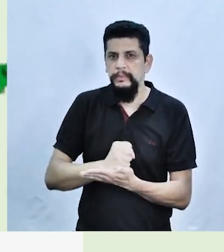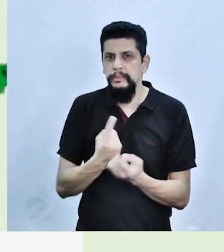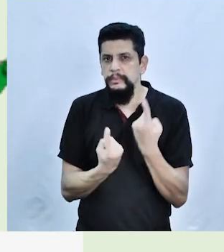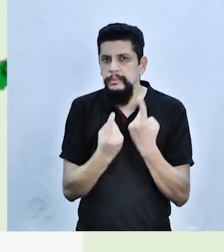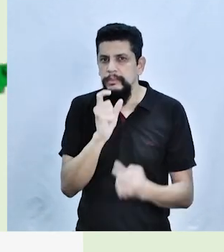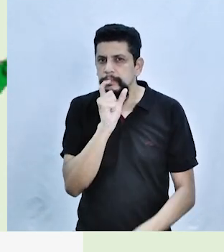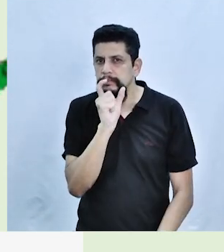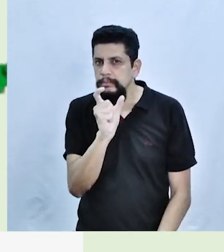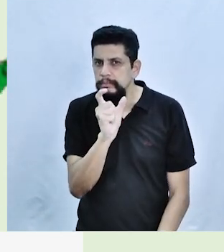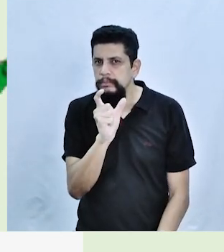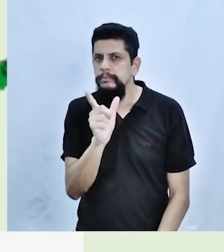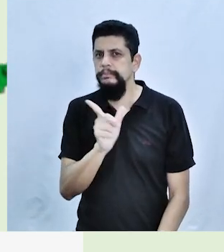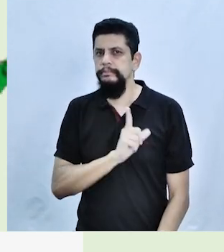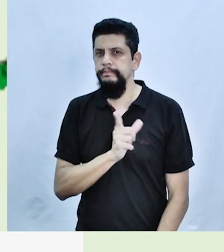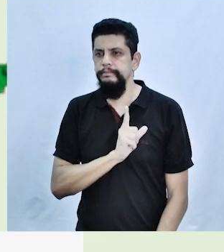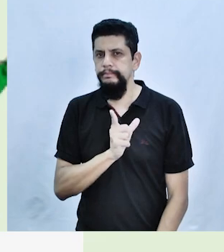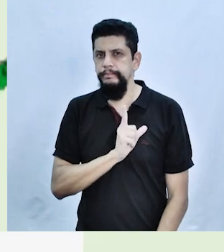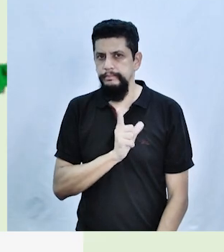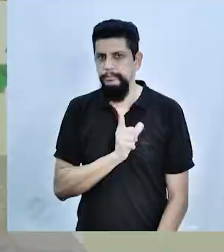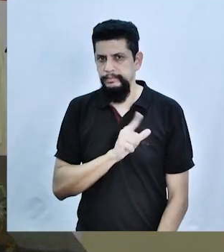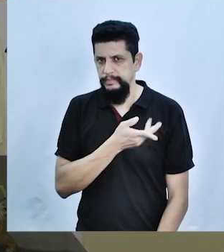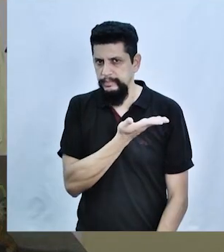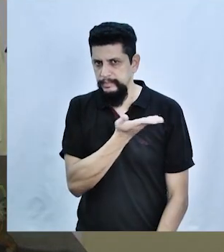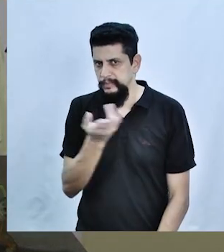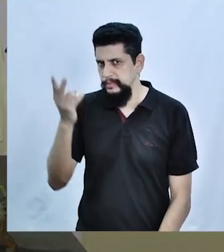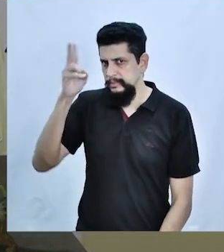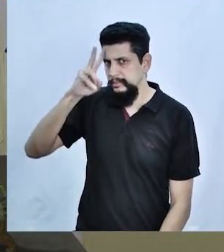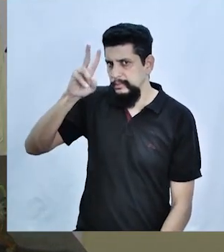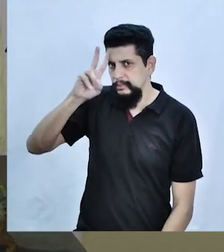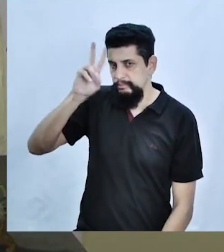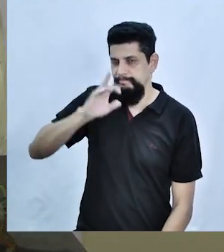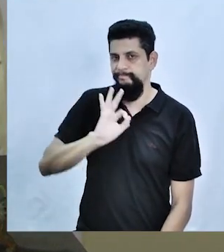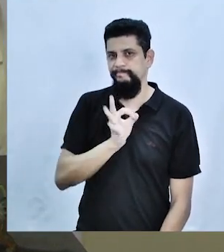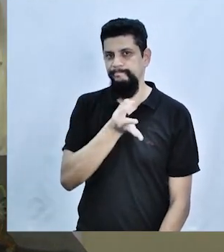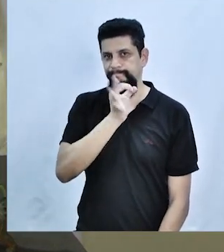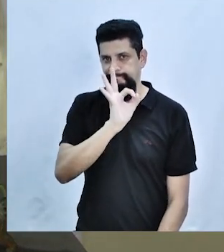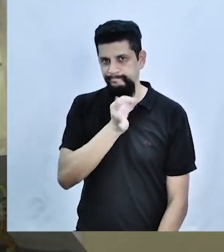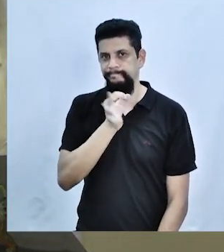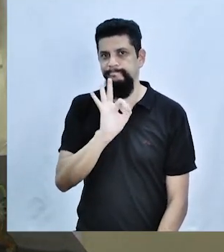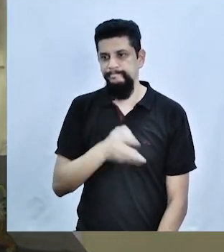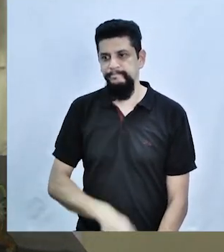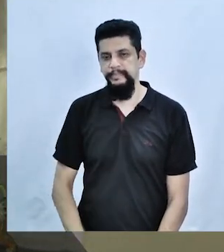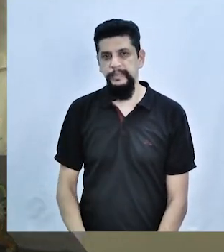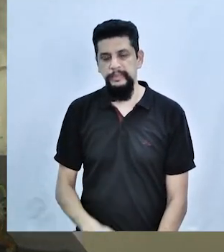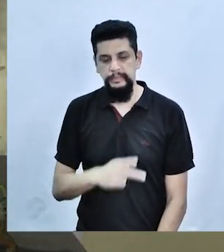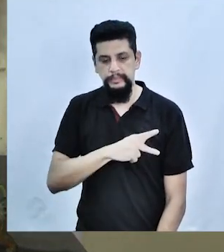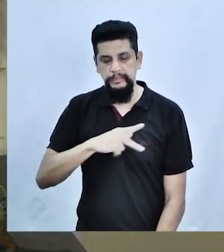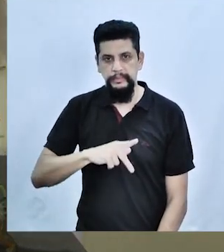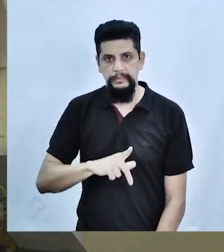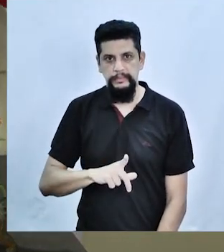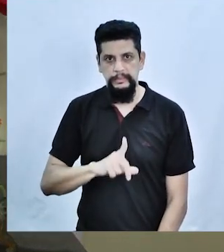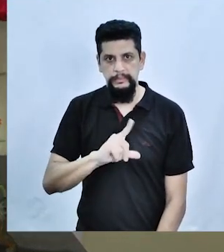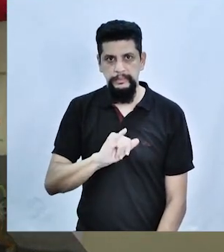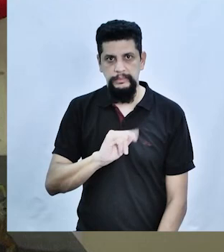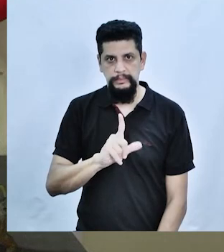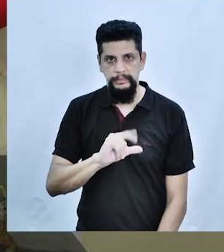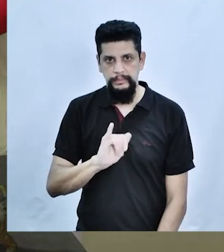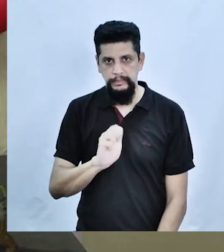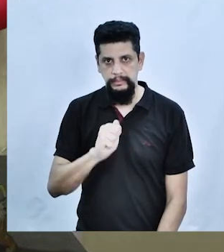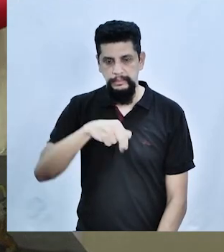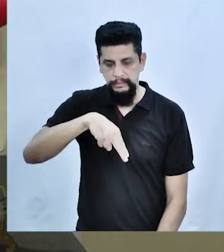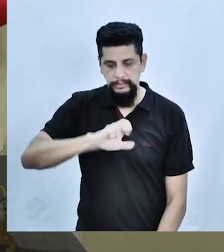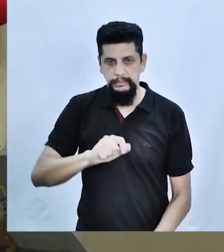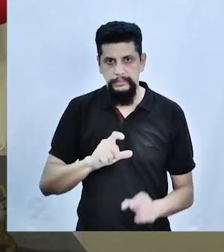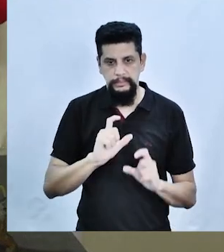momento do jogo. Qual era mesmo a palavra do quebra-cabeça? Você lembra? É essa mesmo. A professora Liliane vai montar